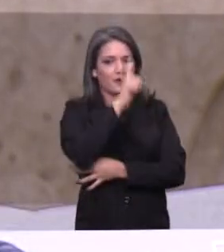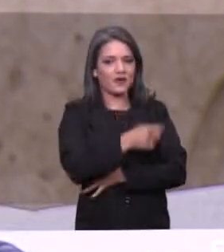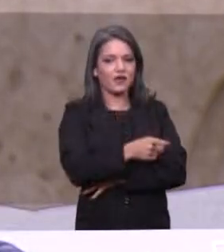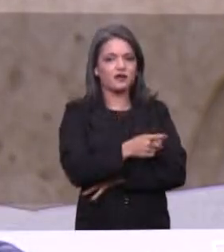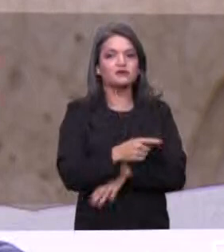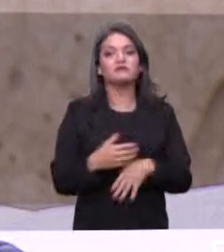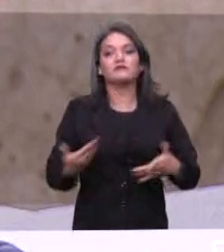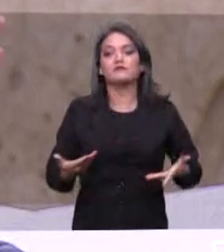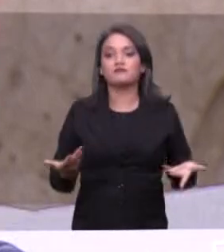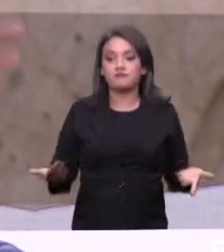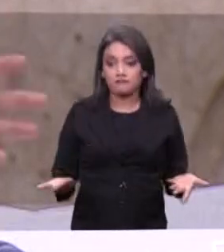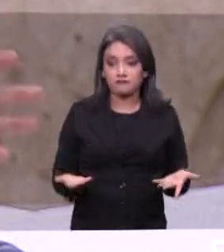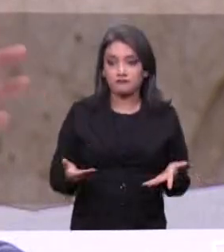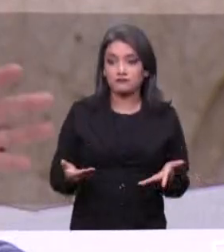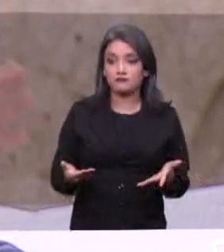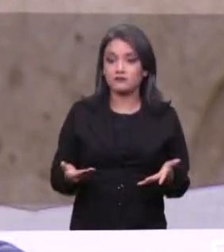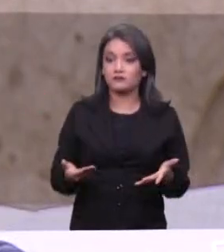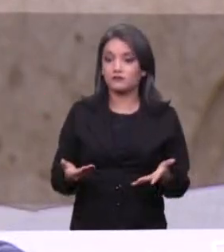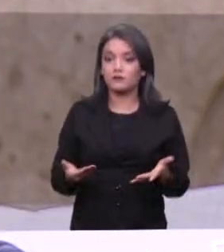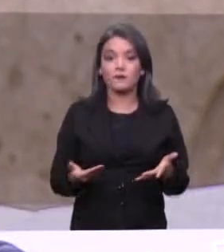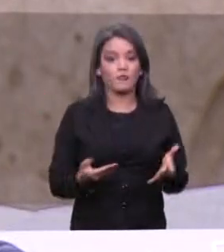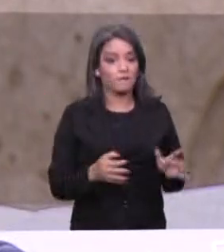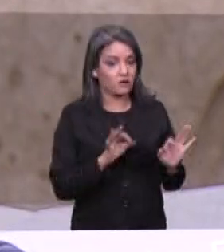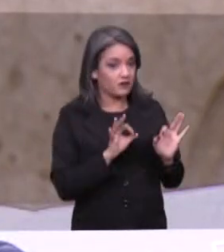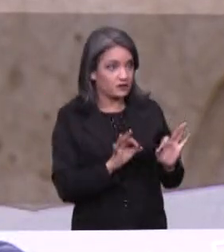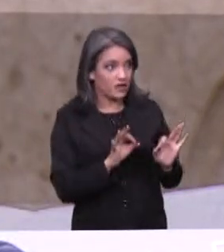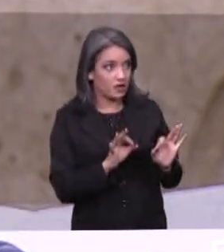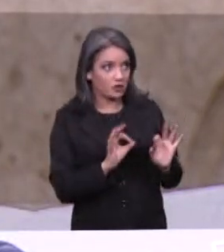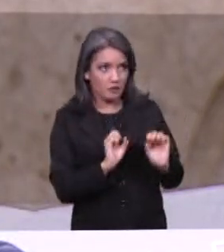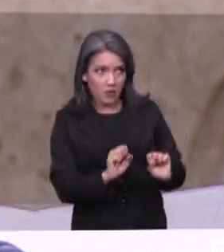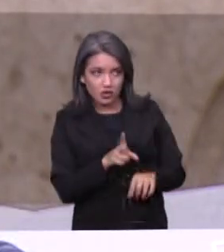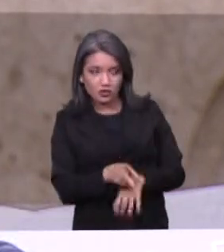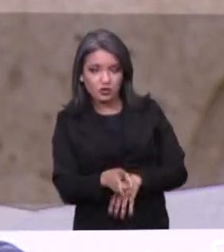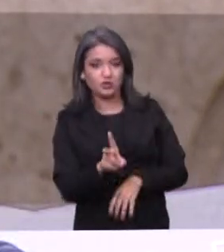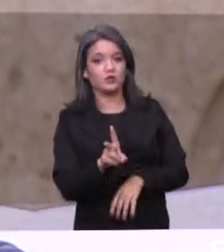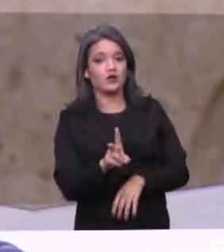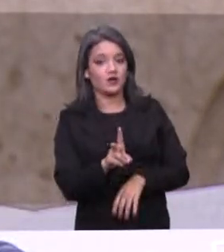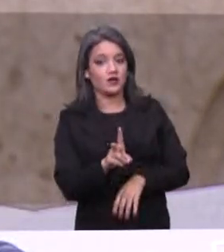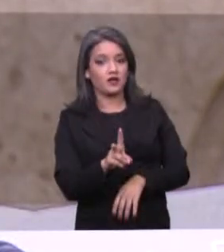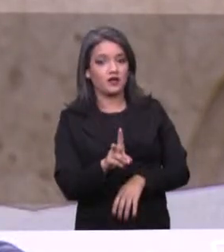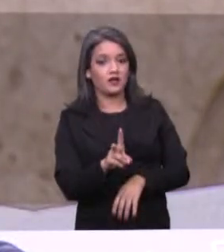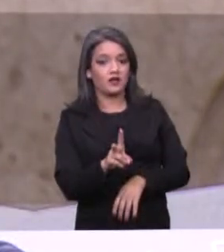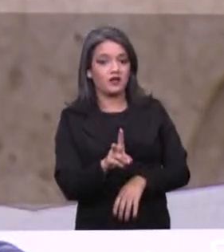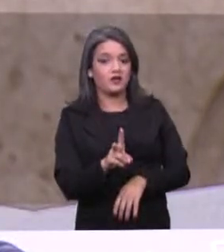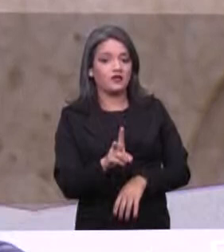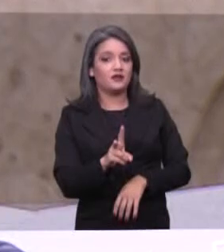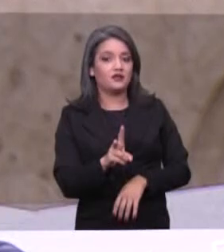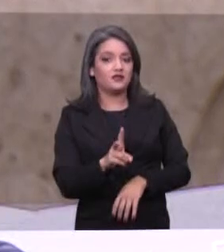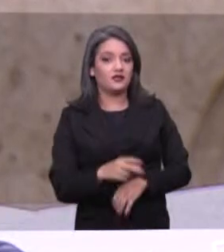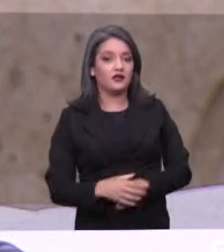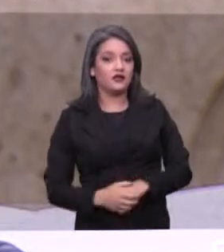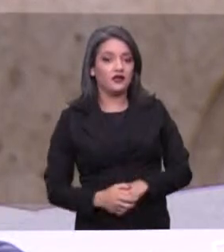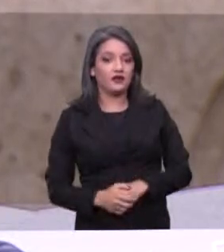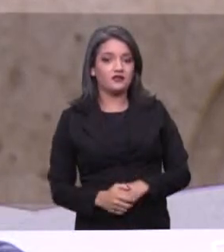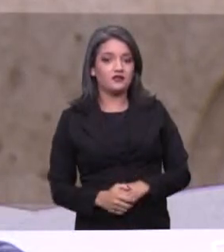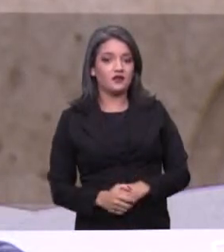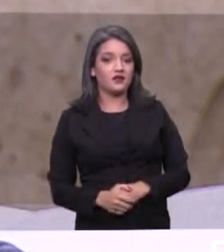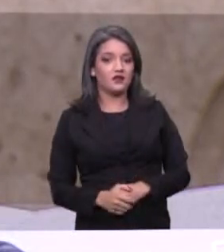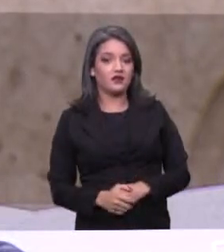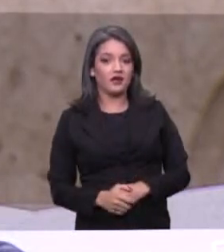agora... Seria isso, essa manifestação? Podemos prosseguir com os votos,